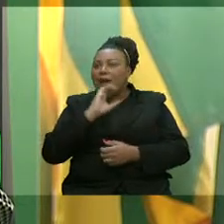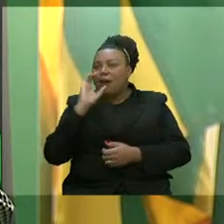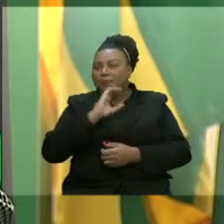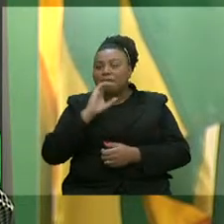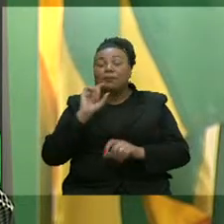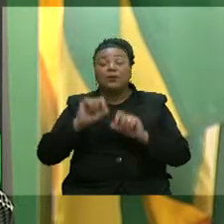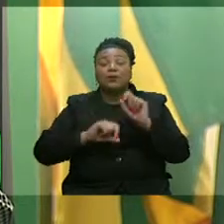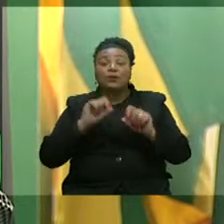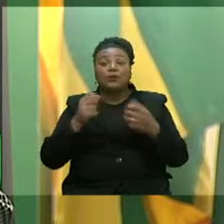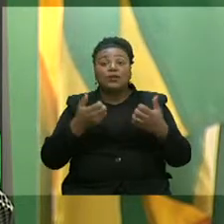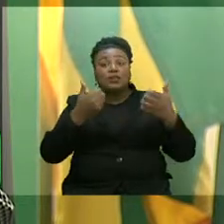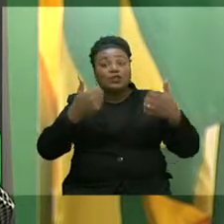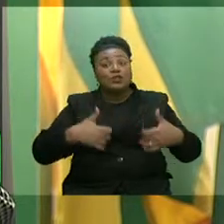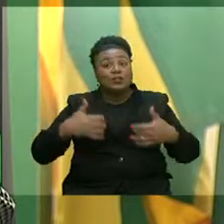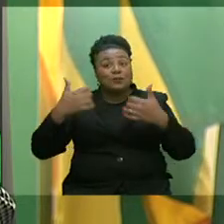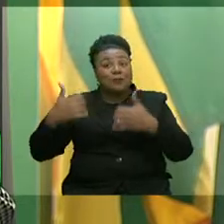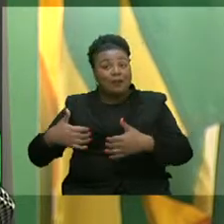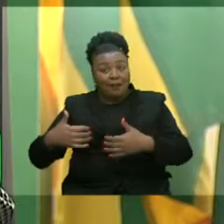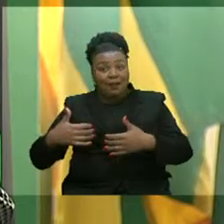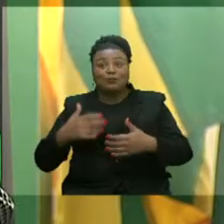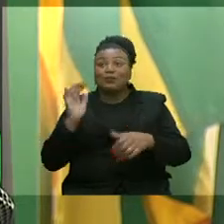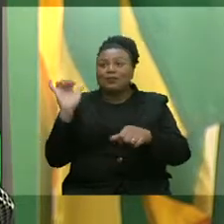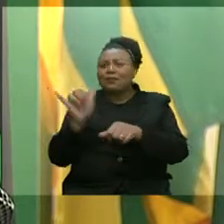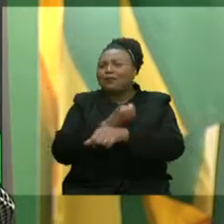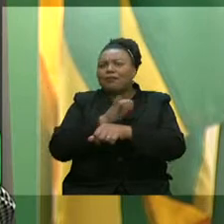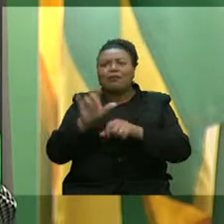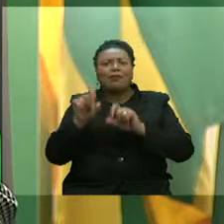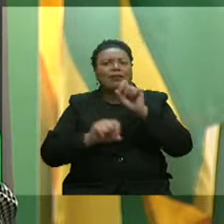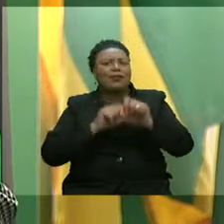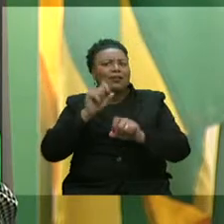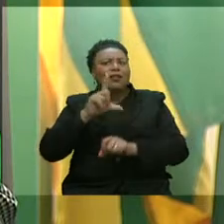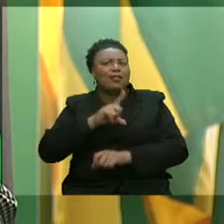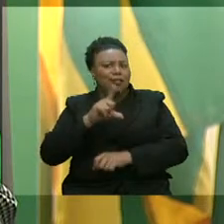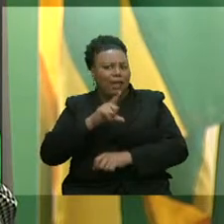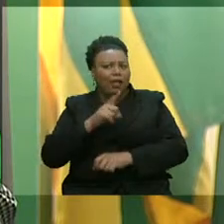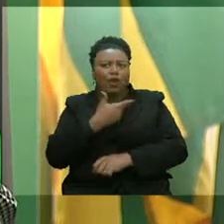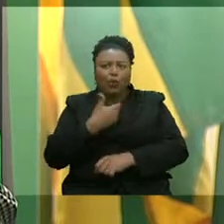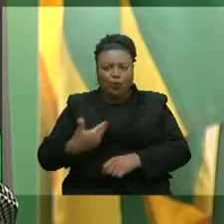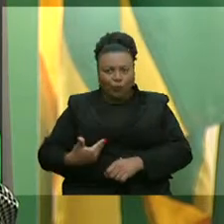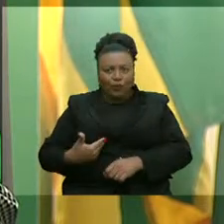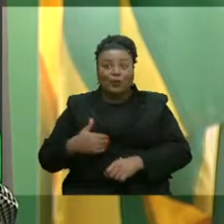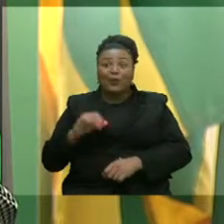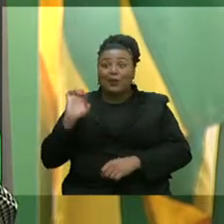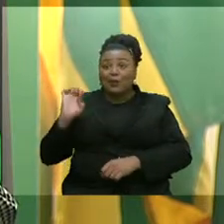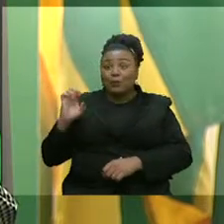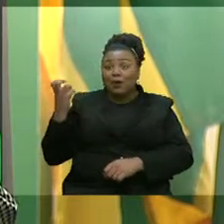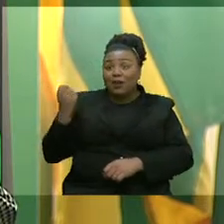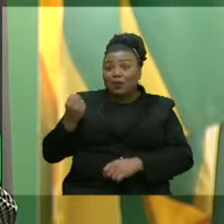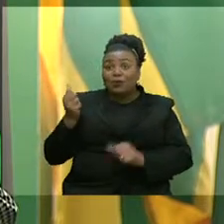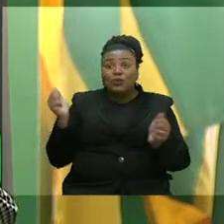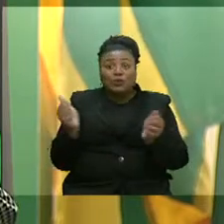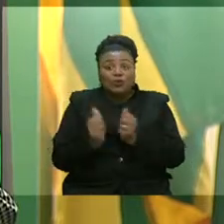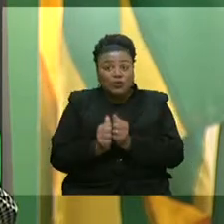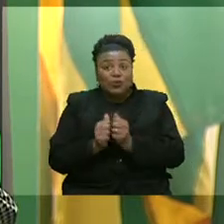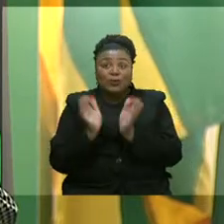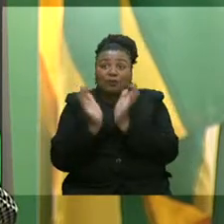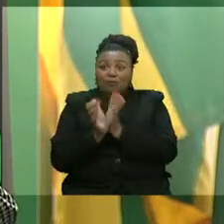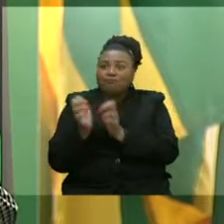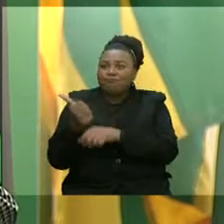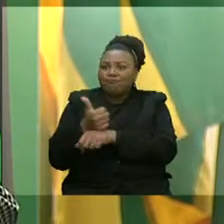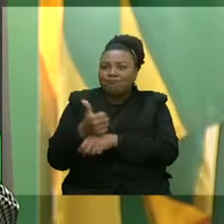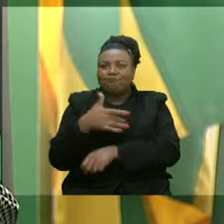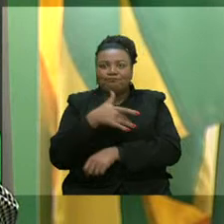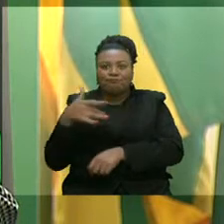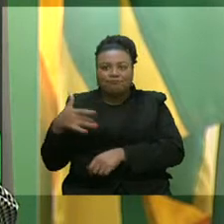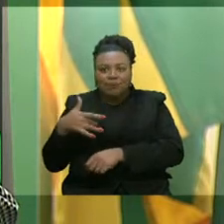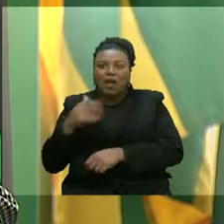brevemente aqui colocarmos, estratégias que o nosso governador Eduardo Leite, junto com a nossa equipe de